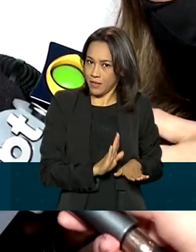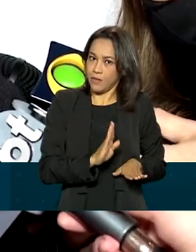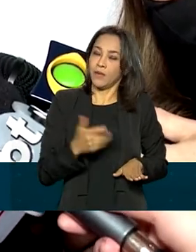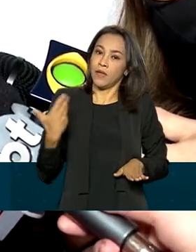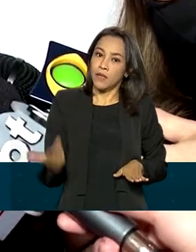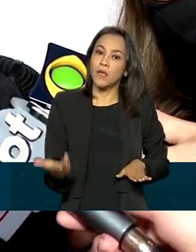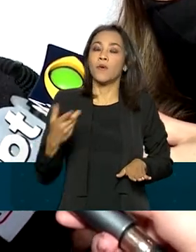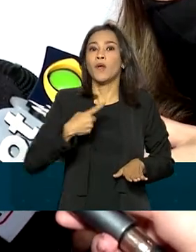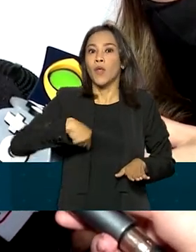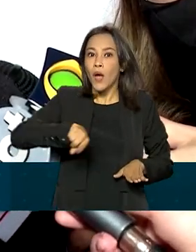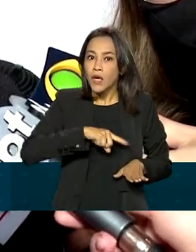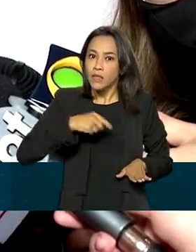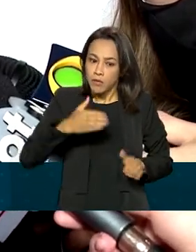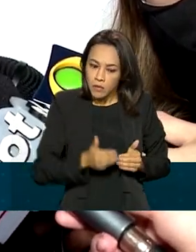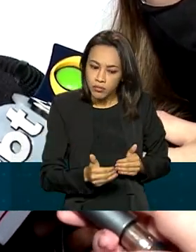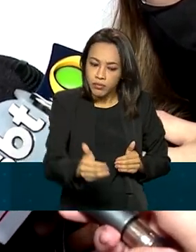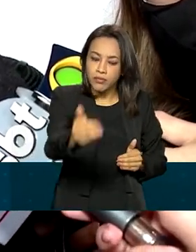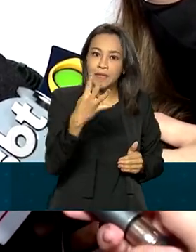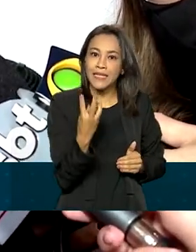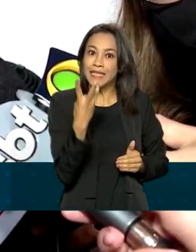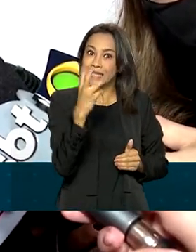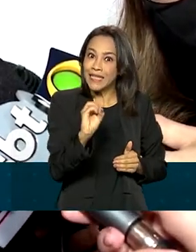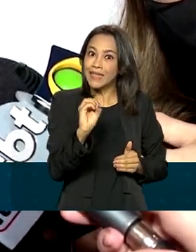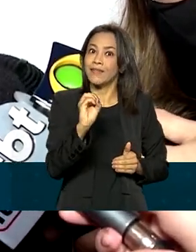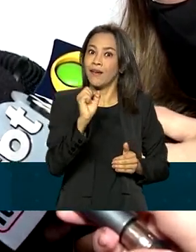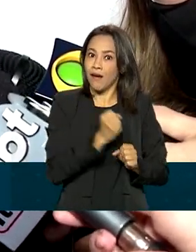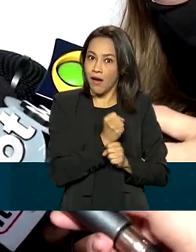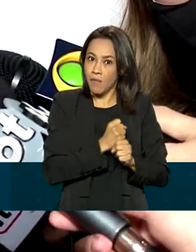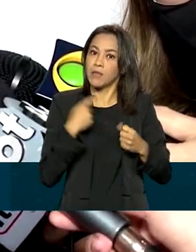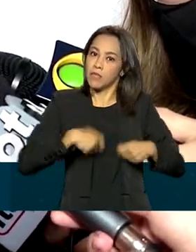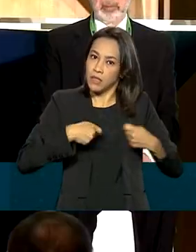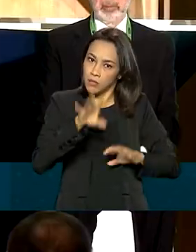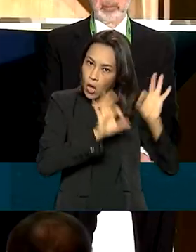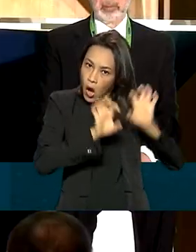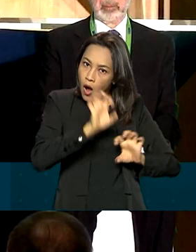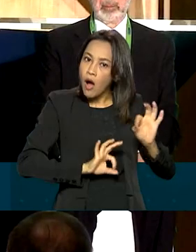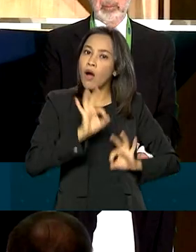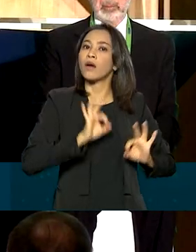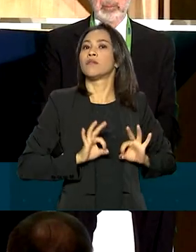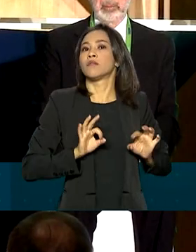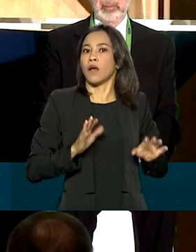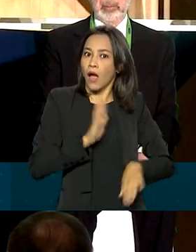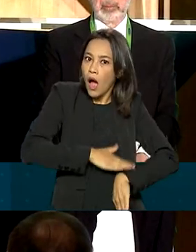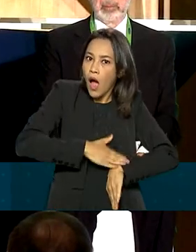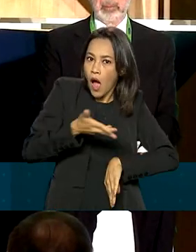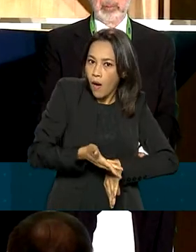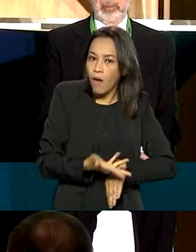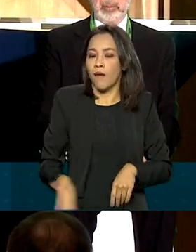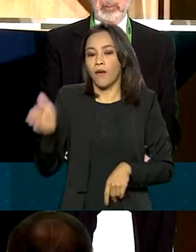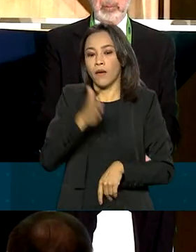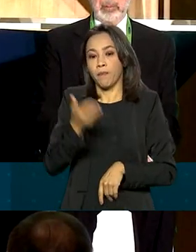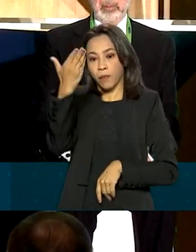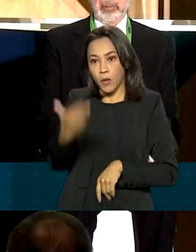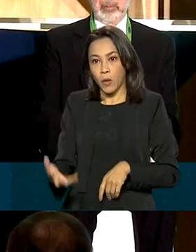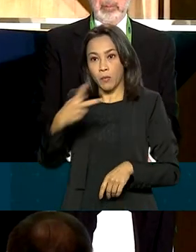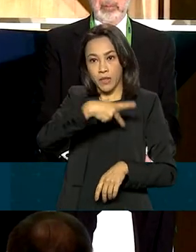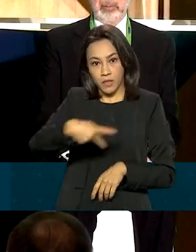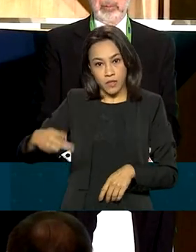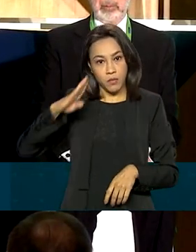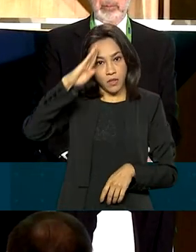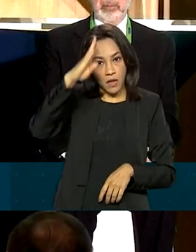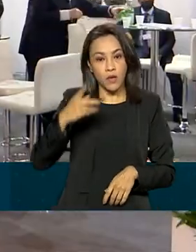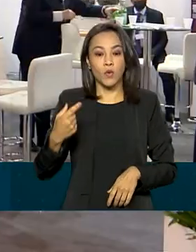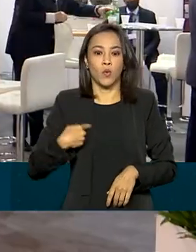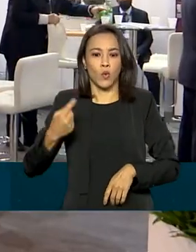que pensar em 30 anos para frente, mas nós temos que fazer o dever de casa agora. O presidente Jair Bolsonaro destacou potenciais